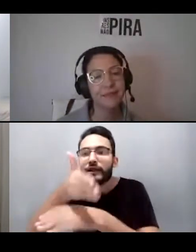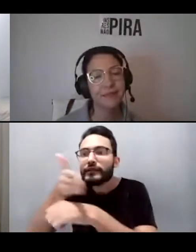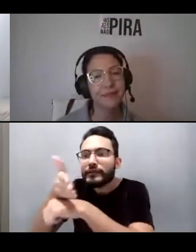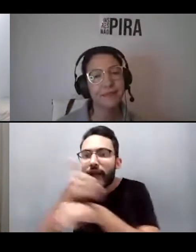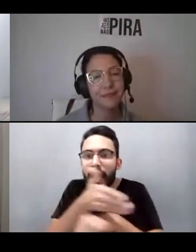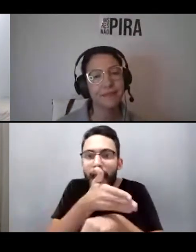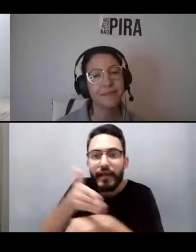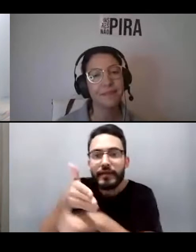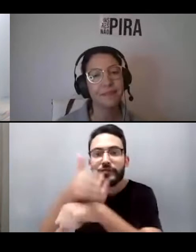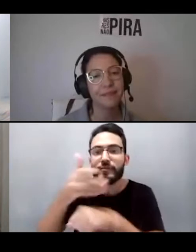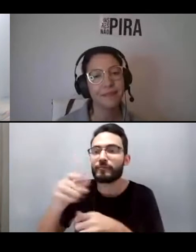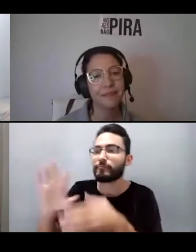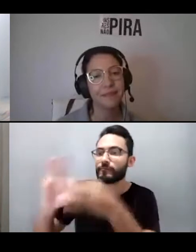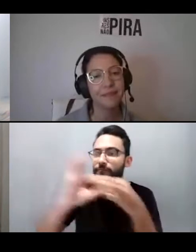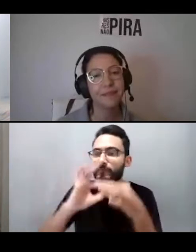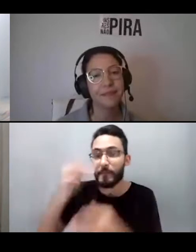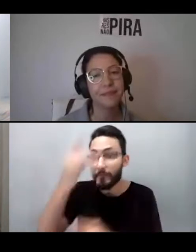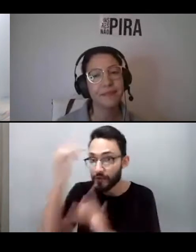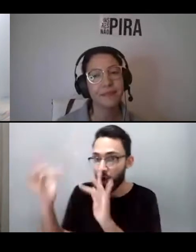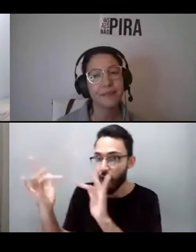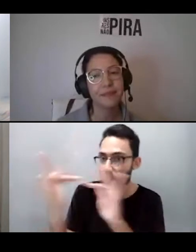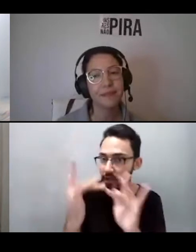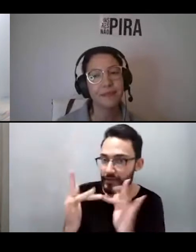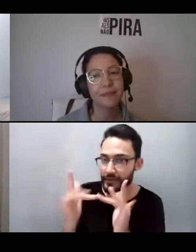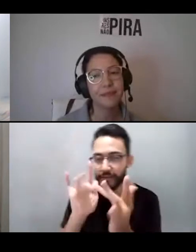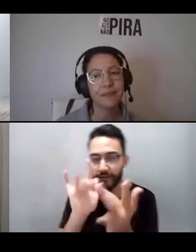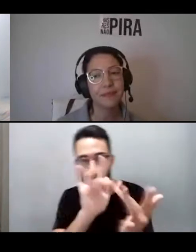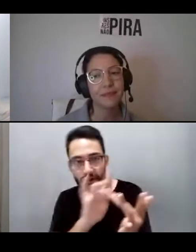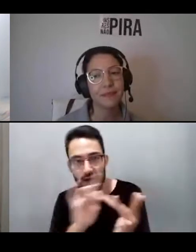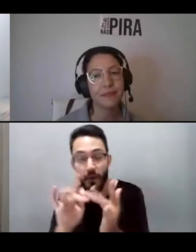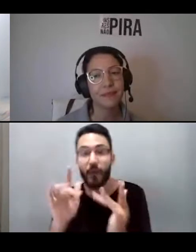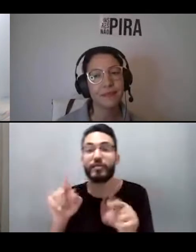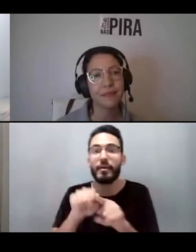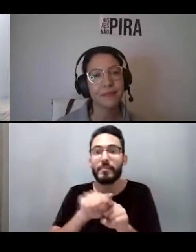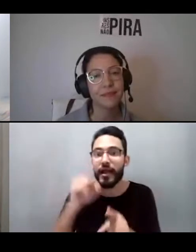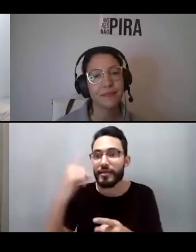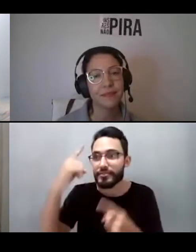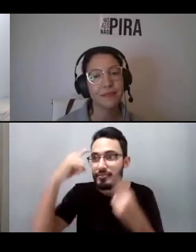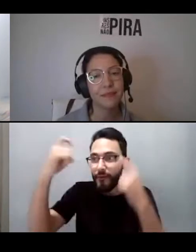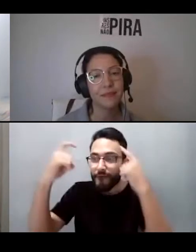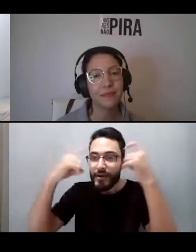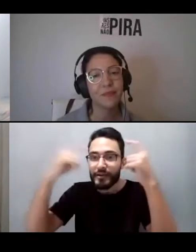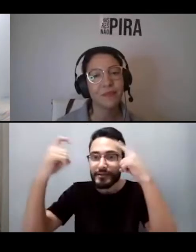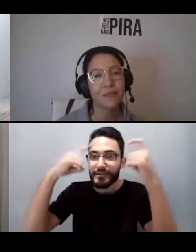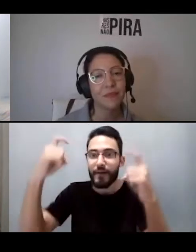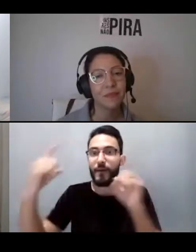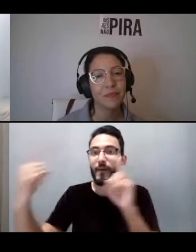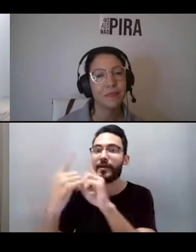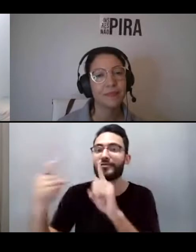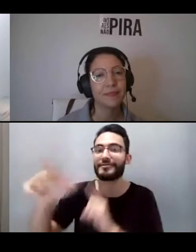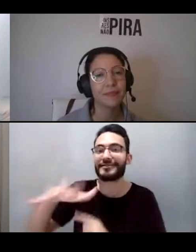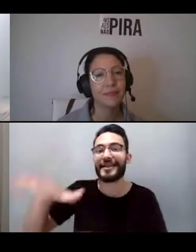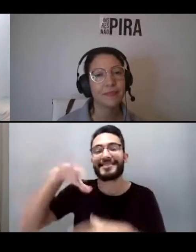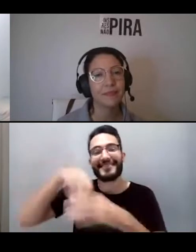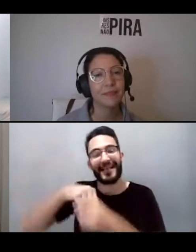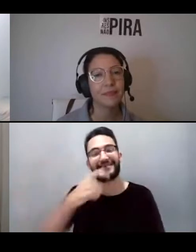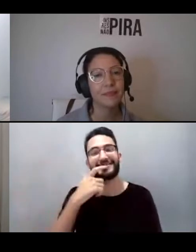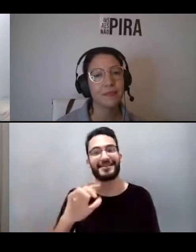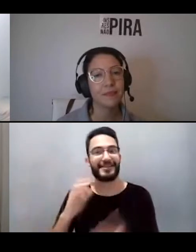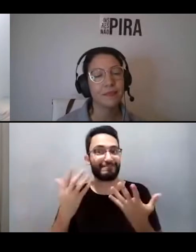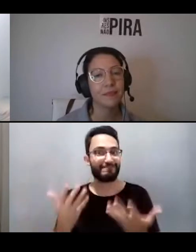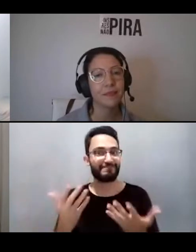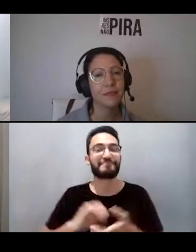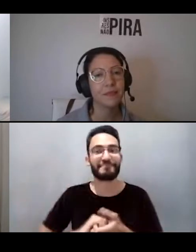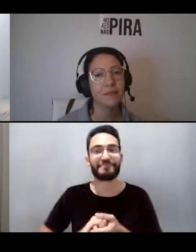Entre as pessoas, né, conexão e inovação para os nossos colaboradores, né, aqui dentro da C&T. Eu passei